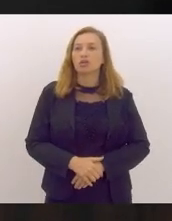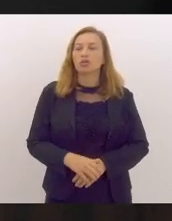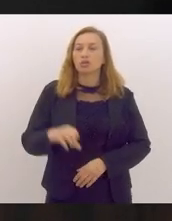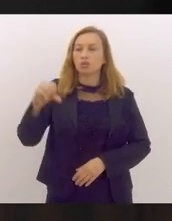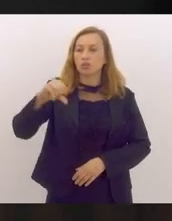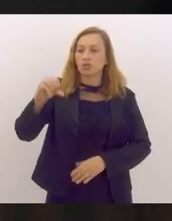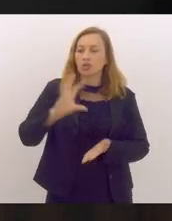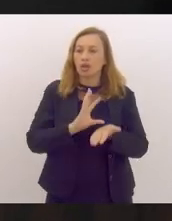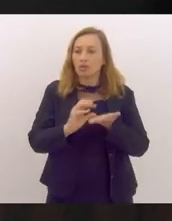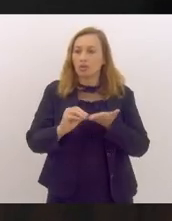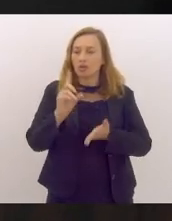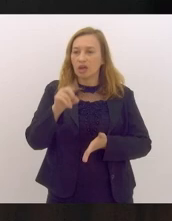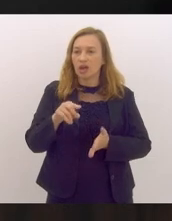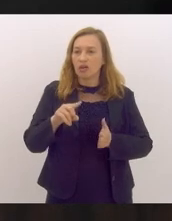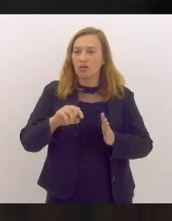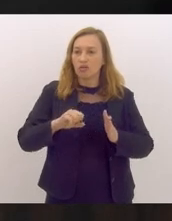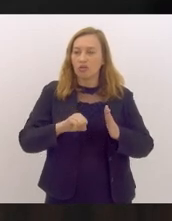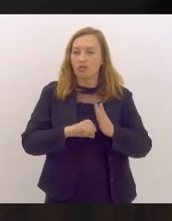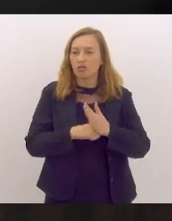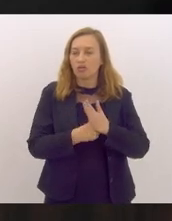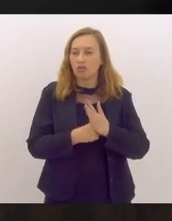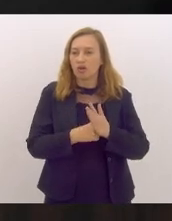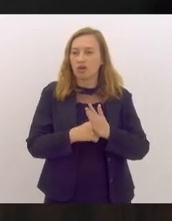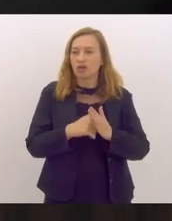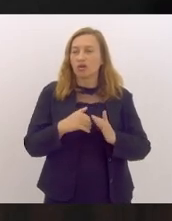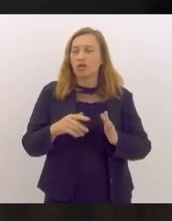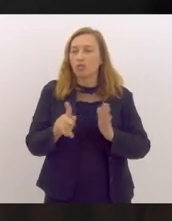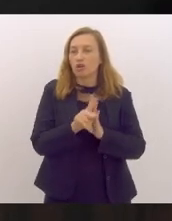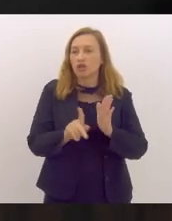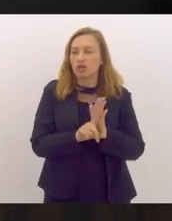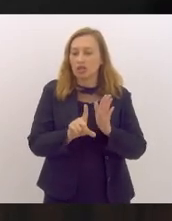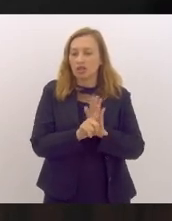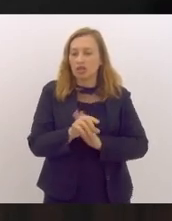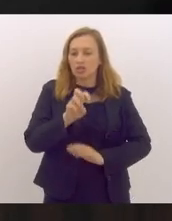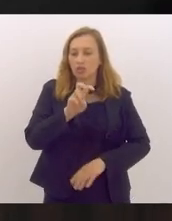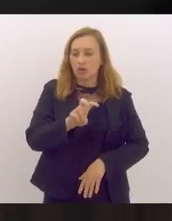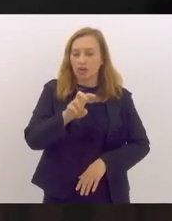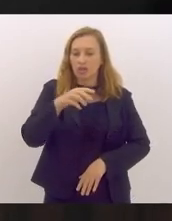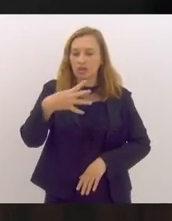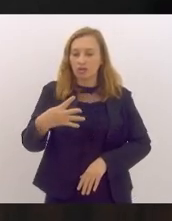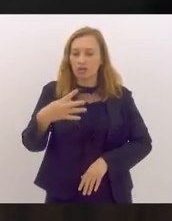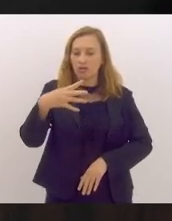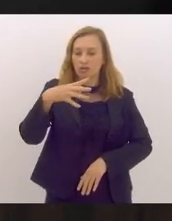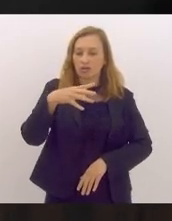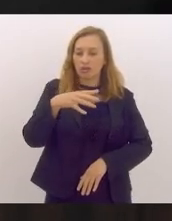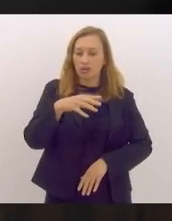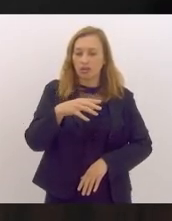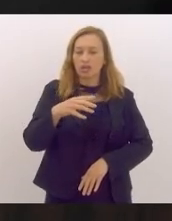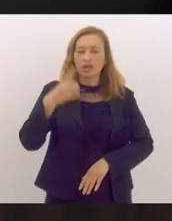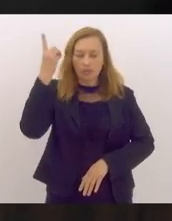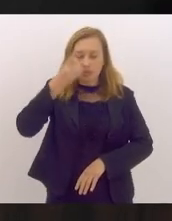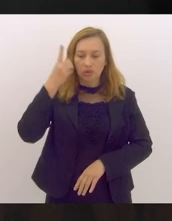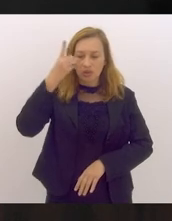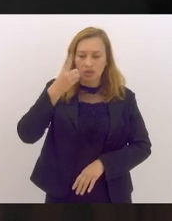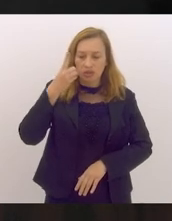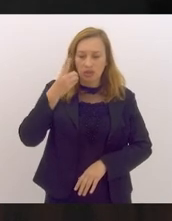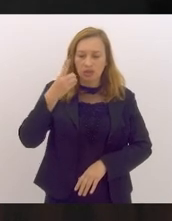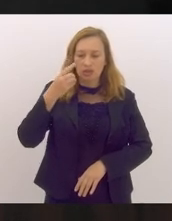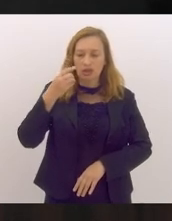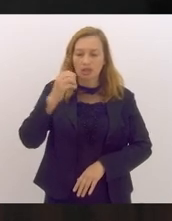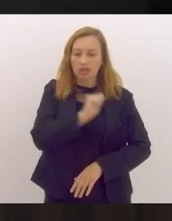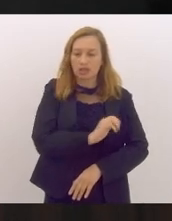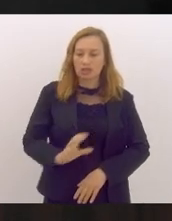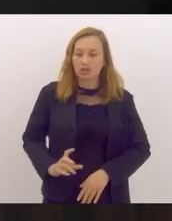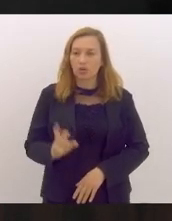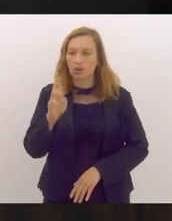pauta é o veto total aposto ao projeto de lei 5985 de 22, de autoria dos deputados André Siciliano e Coronel Jairo,